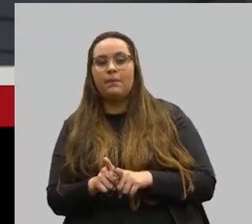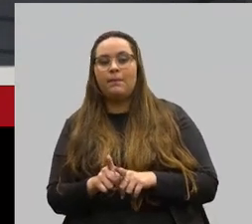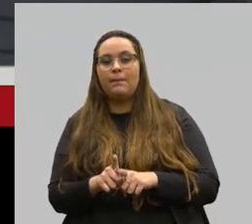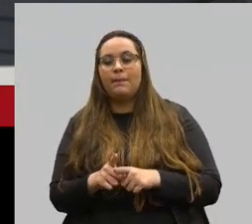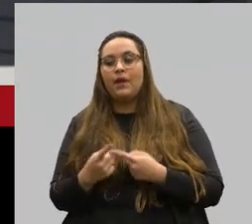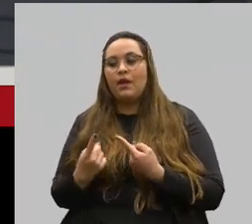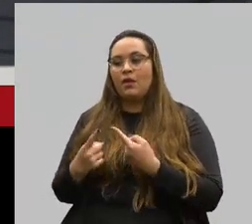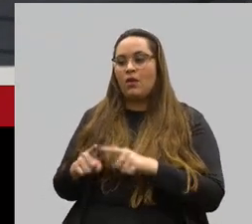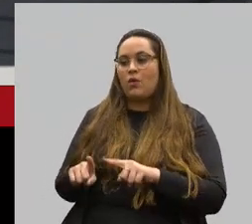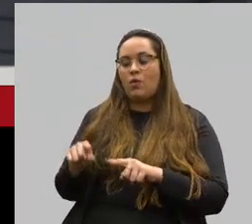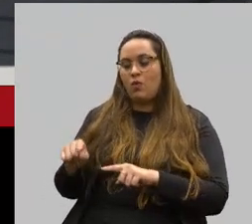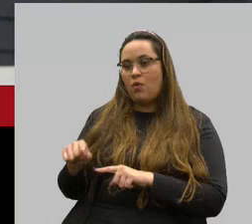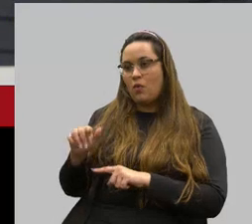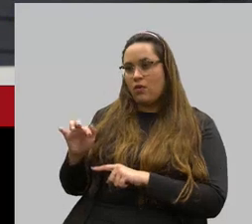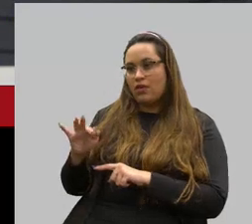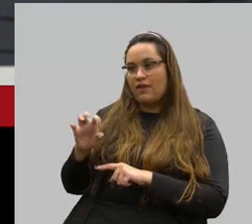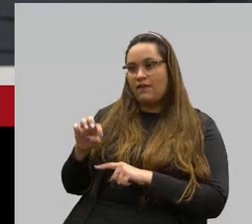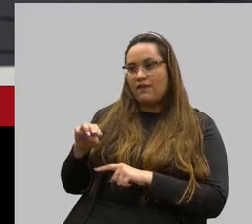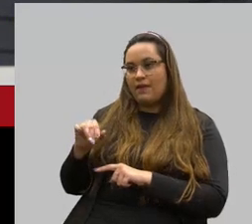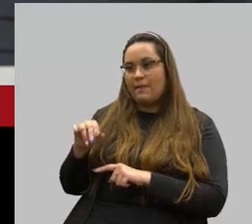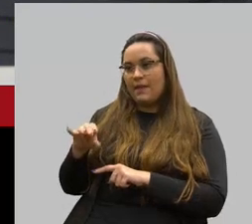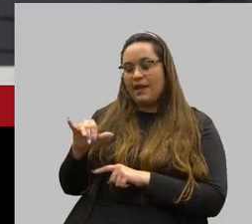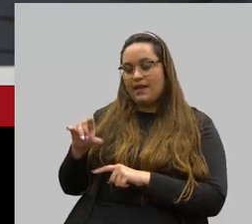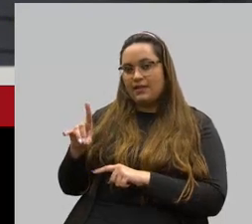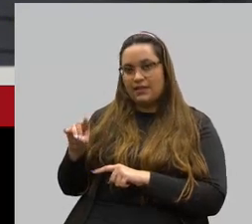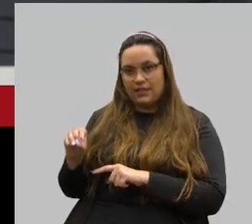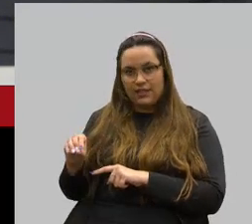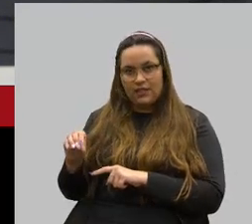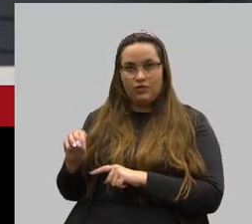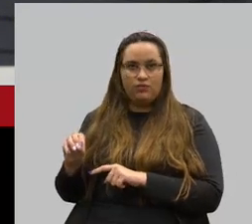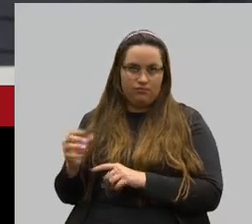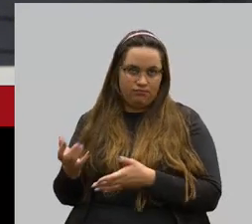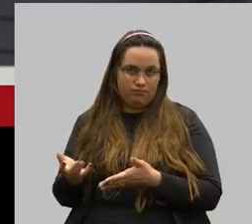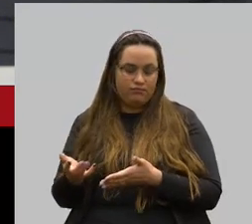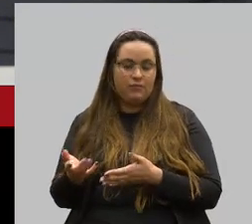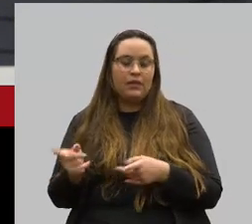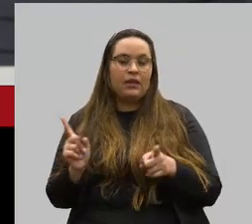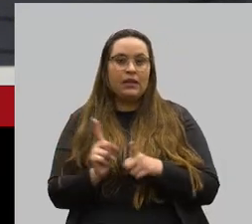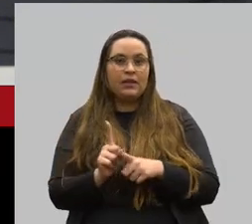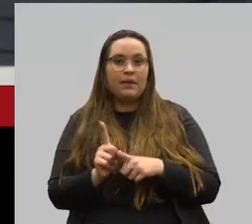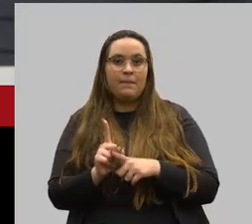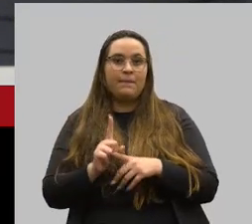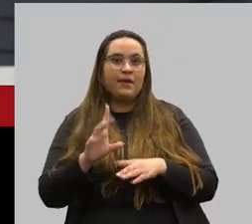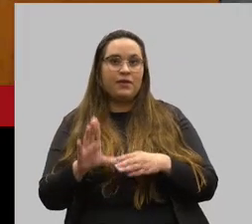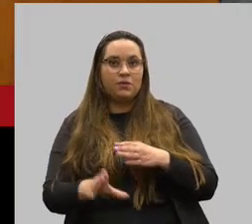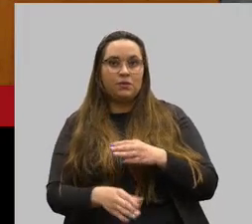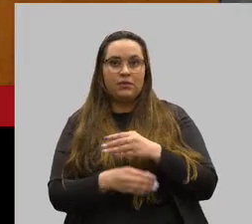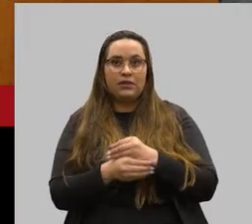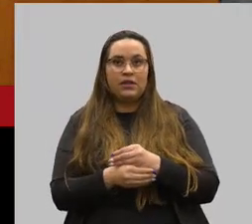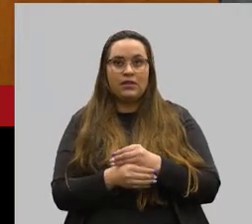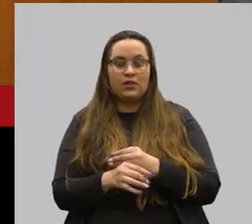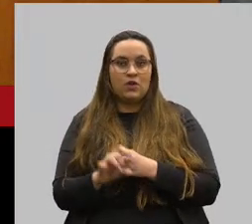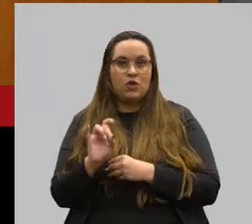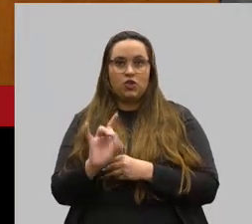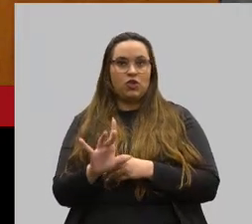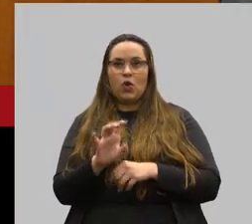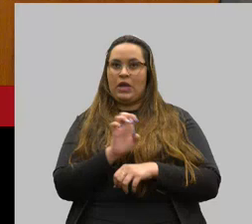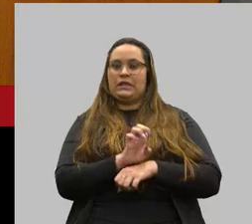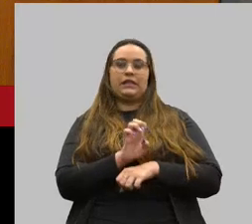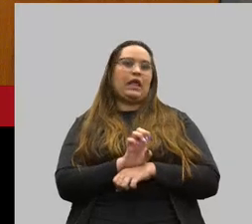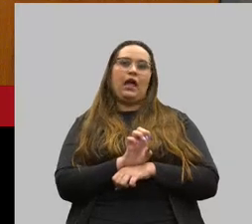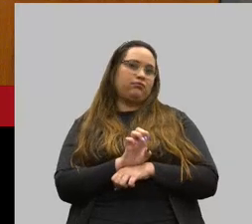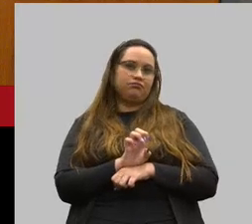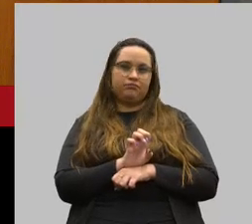ao feminicídio mas a gente precisa e a senhora né disse muito bem eh de uma integração eh não só de estado Mas